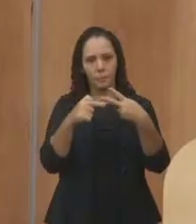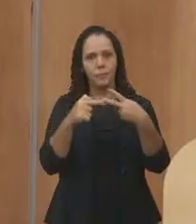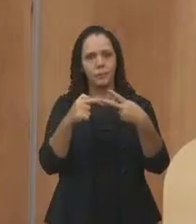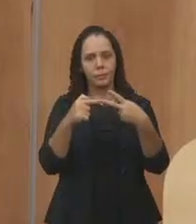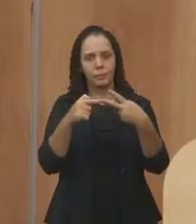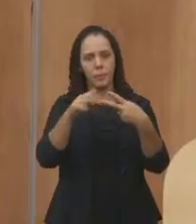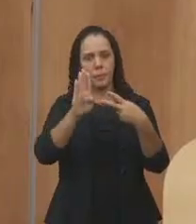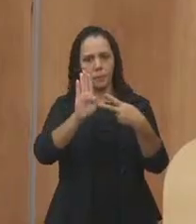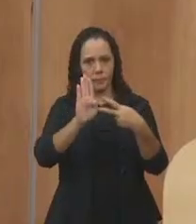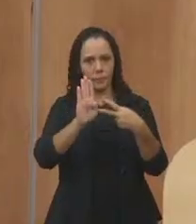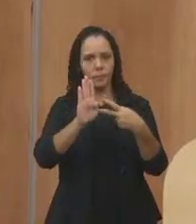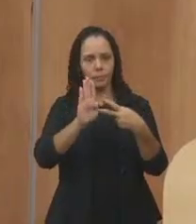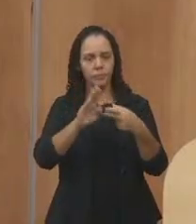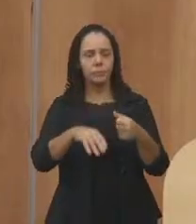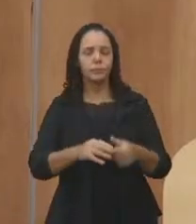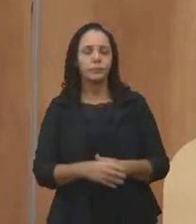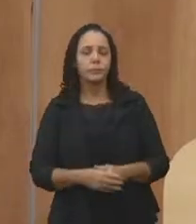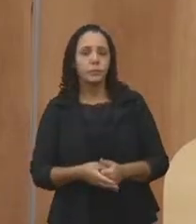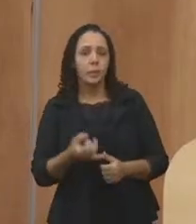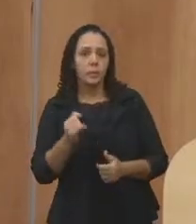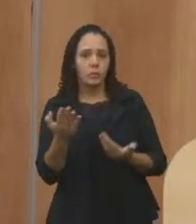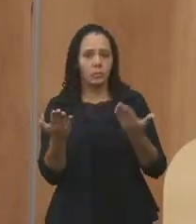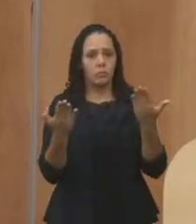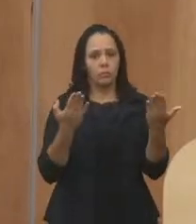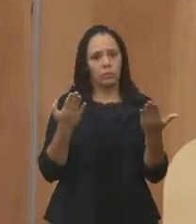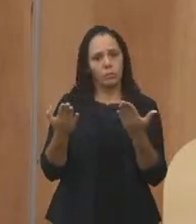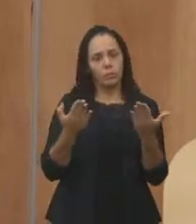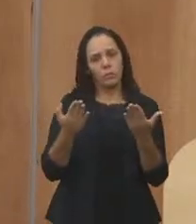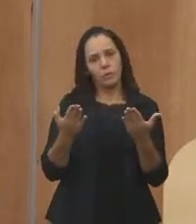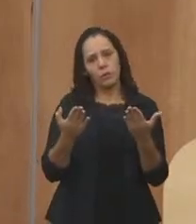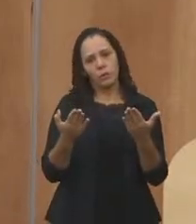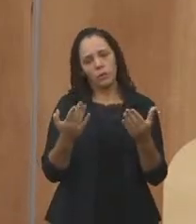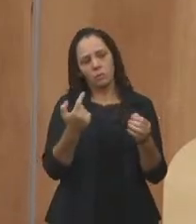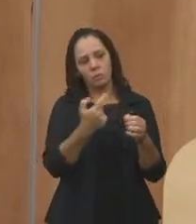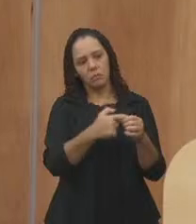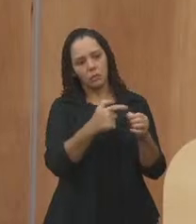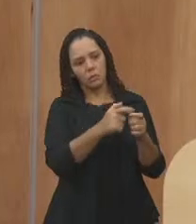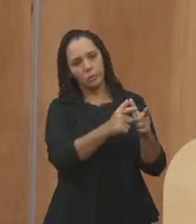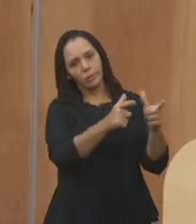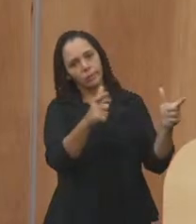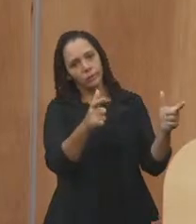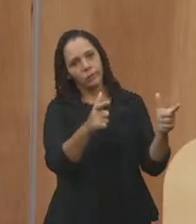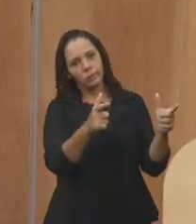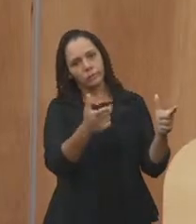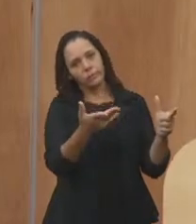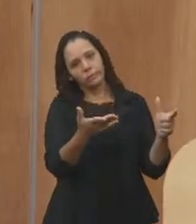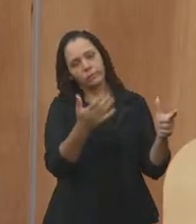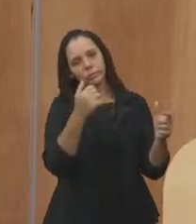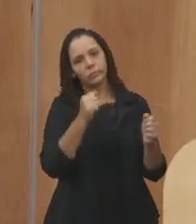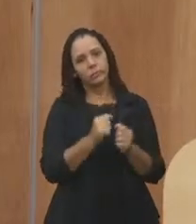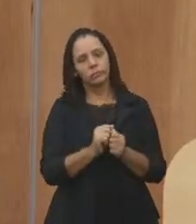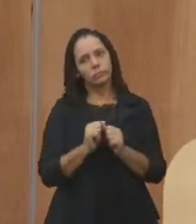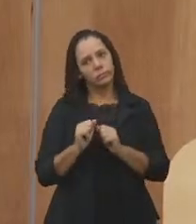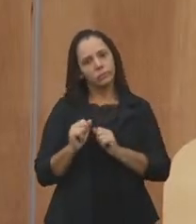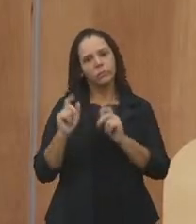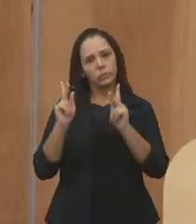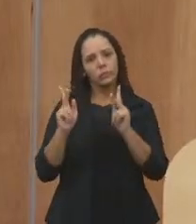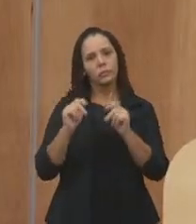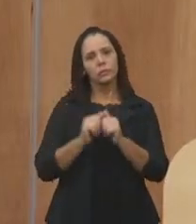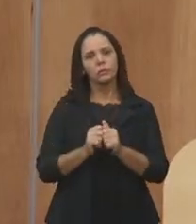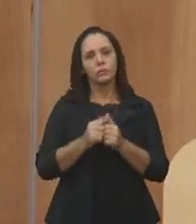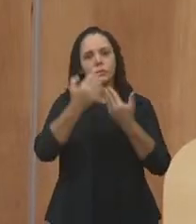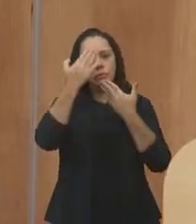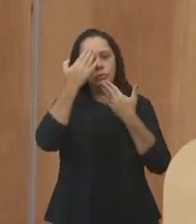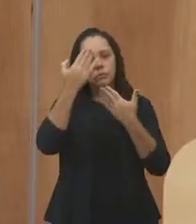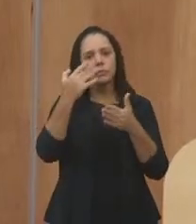saudável, mas também, se você for comparar, inclusive, com uma cidade que é maior que a gente está ok. Então, eu agradeço